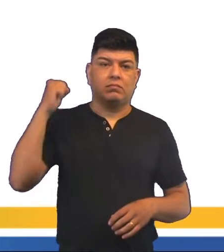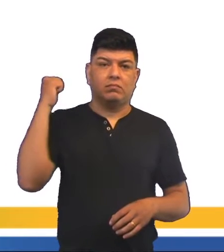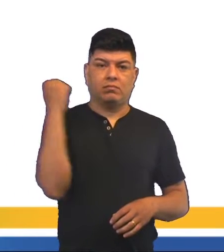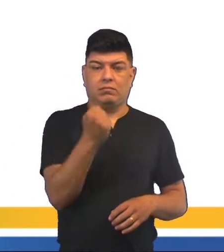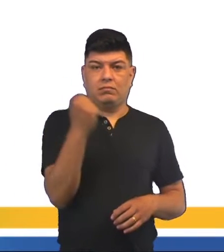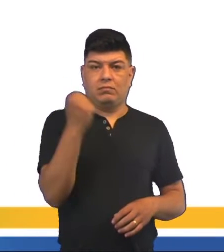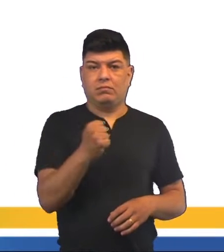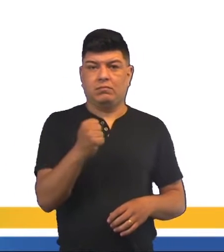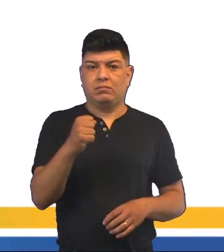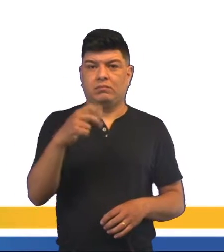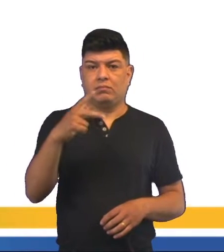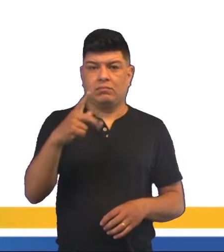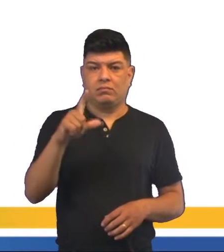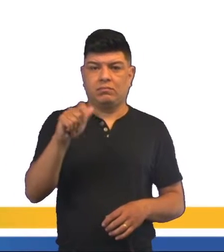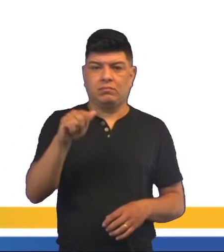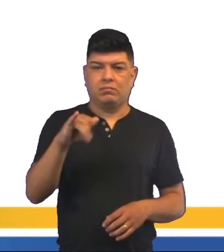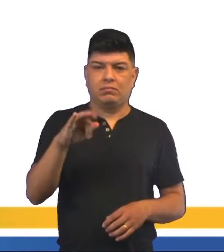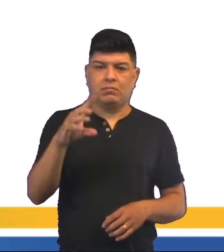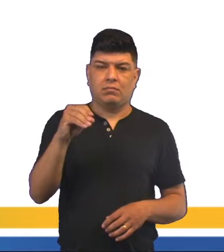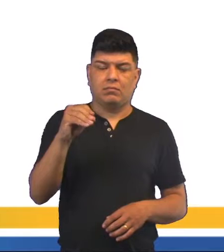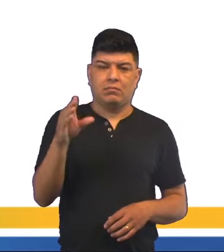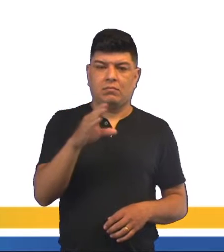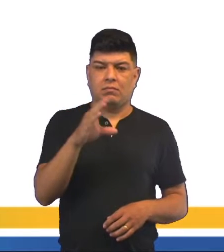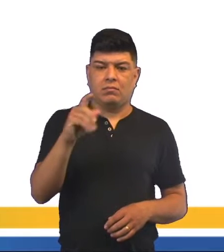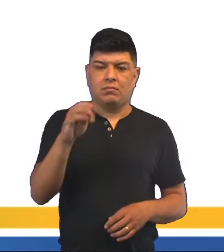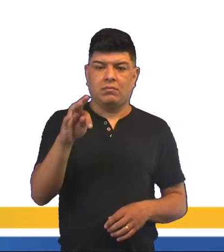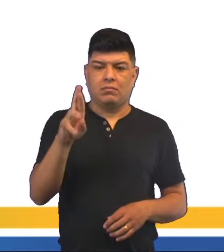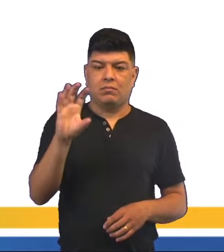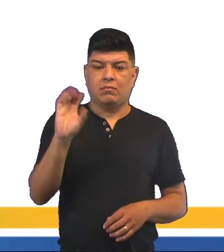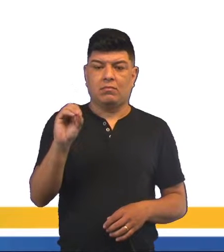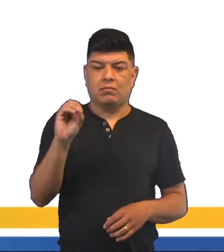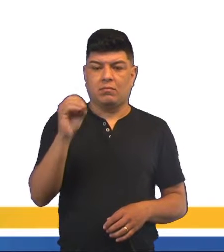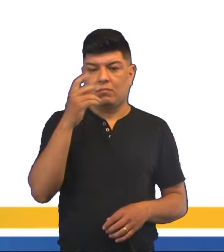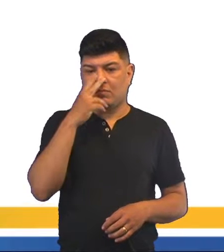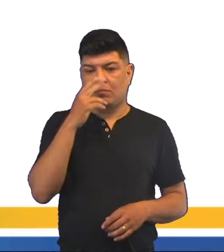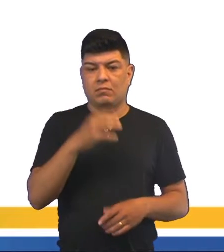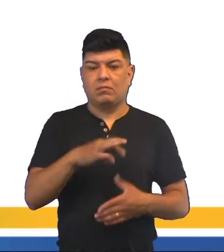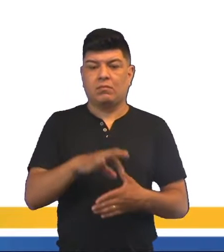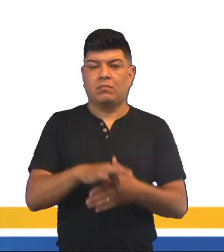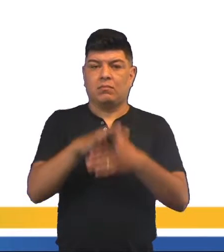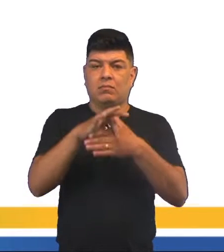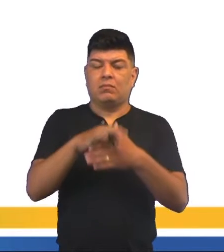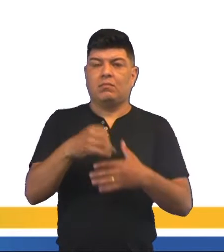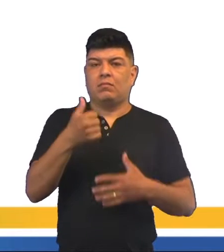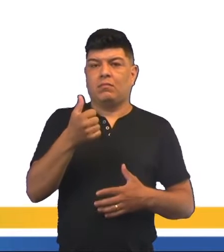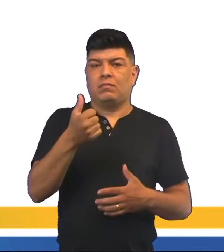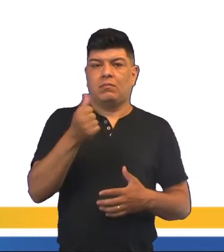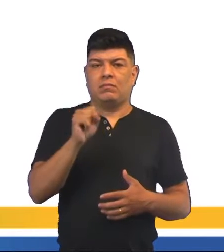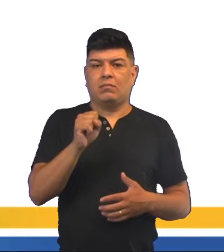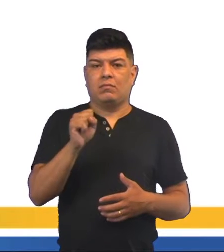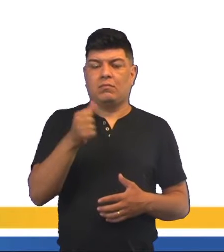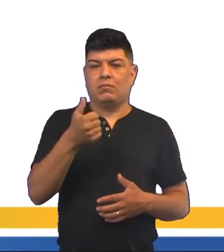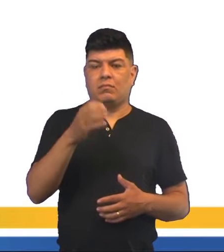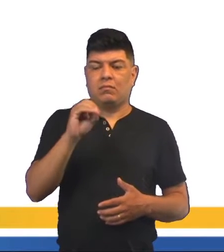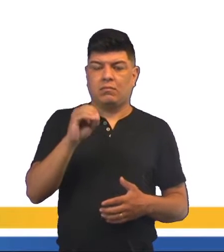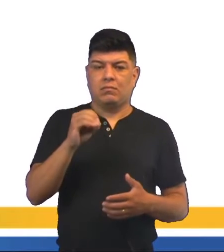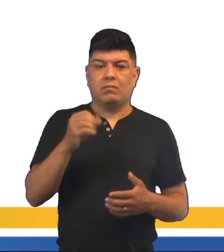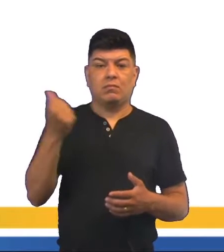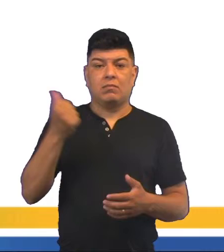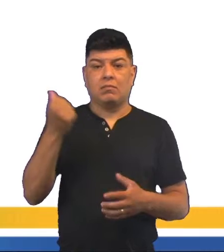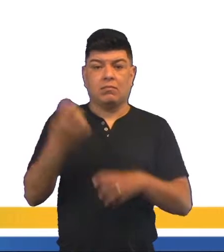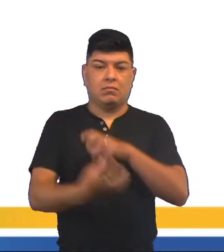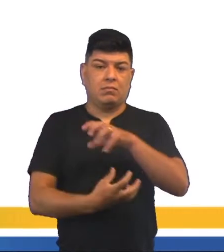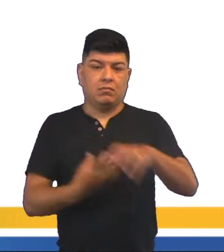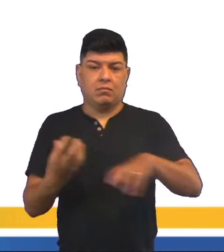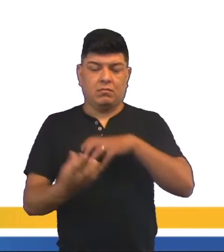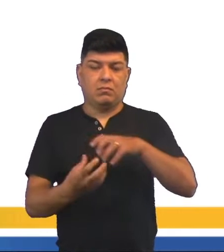de Castro em 1908, né, que foi um dos líderes, né, da oposição ao governo federal. E em 1910, né, registrou-se a primeira